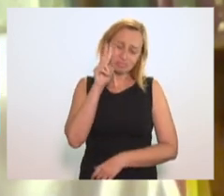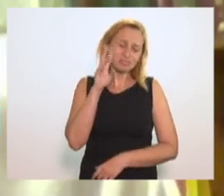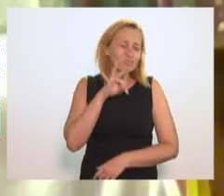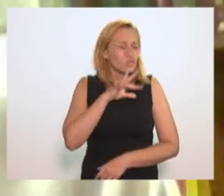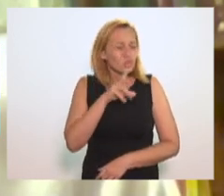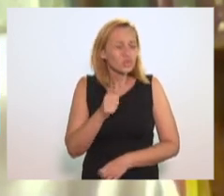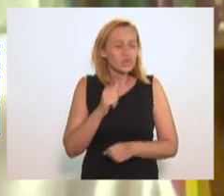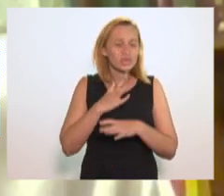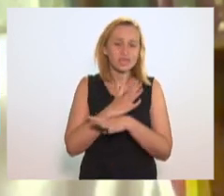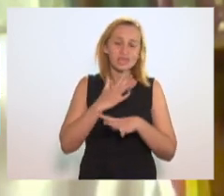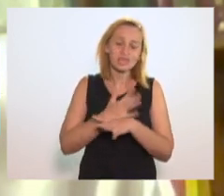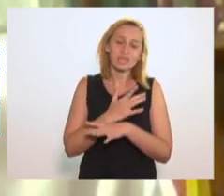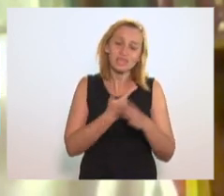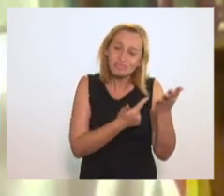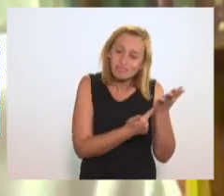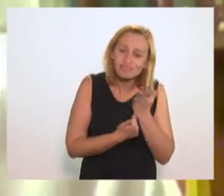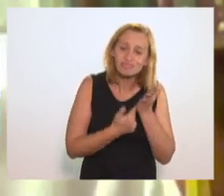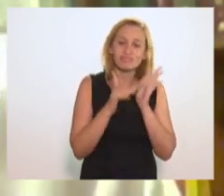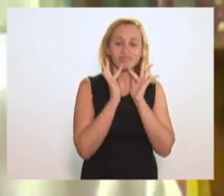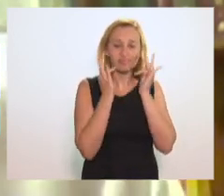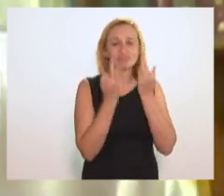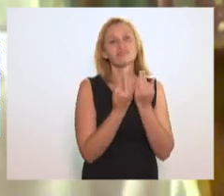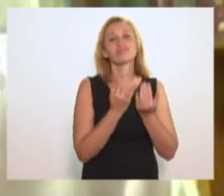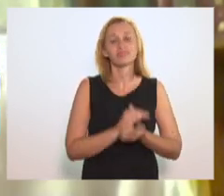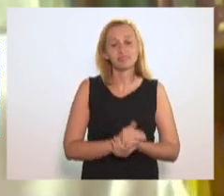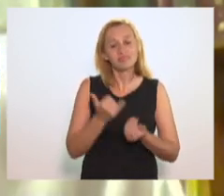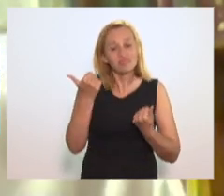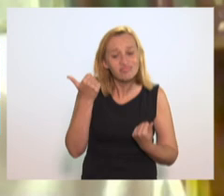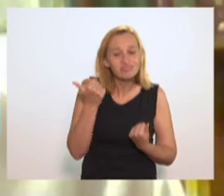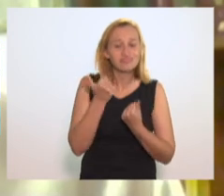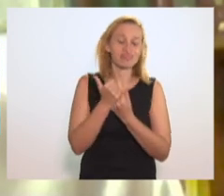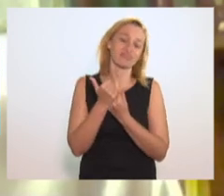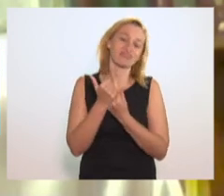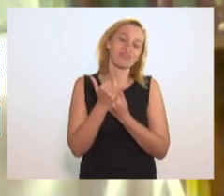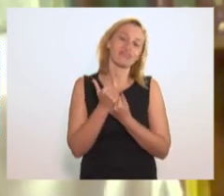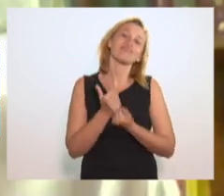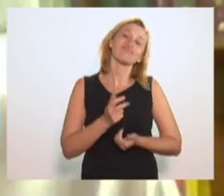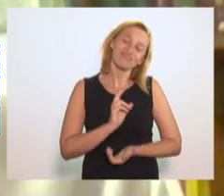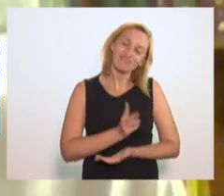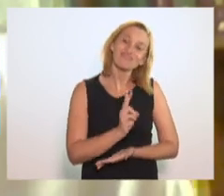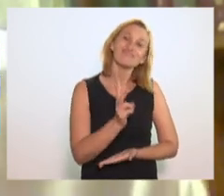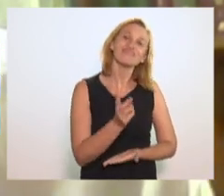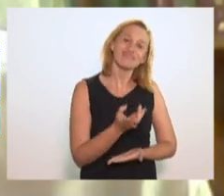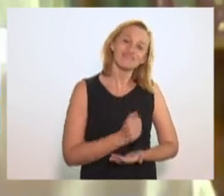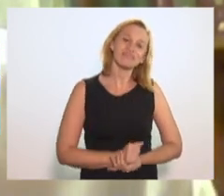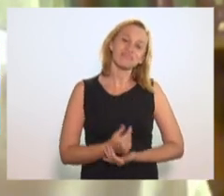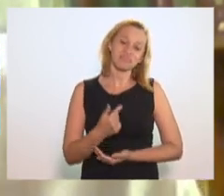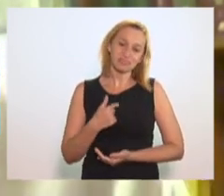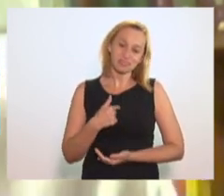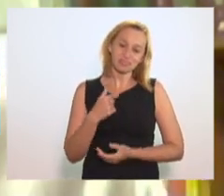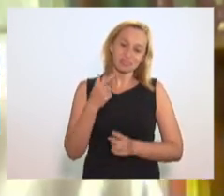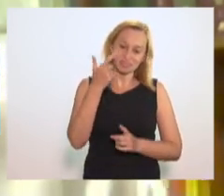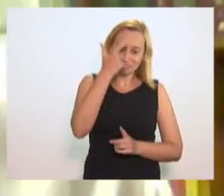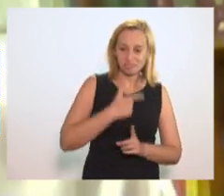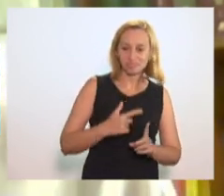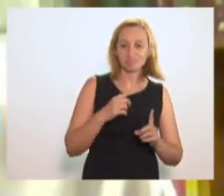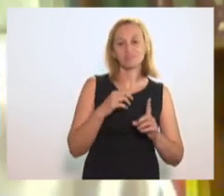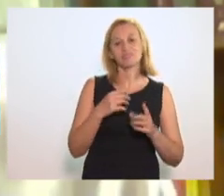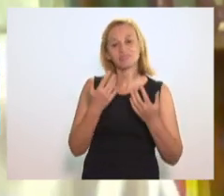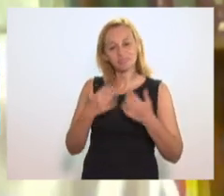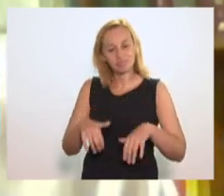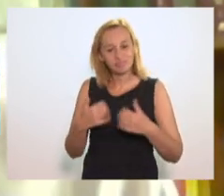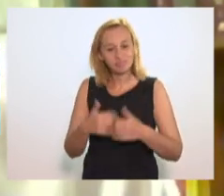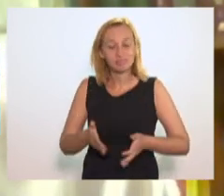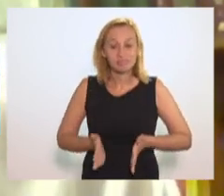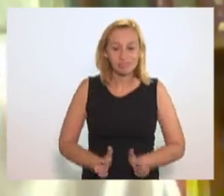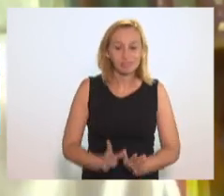tudo que a cidade fez pela minha família que nos acolheu sempre eu sou petropolitano nasci na cidade de Petrópolis